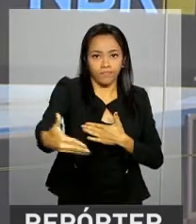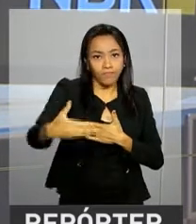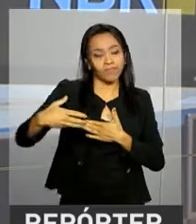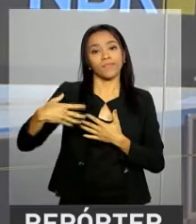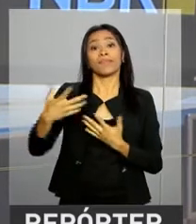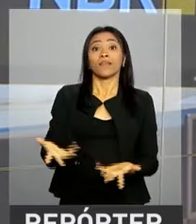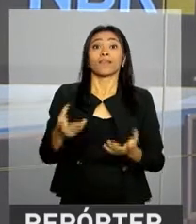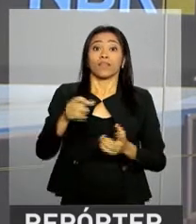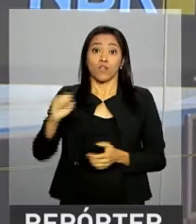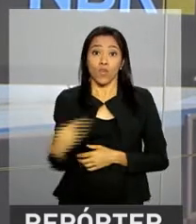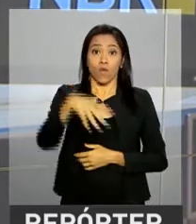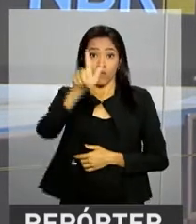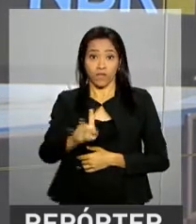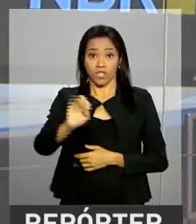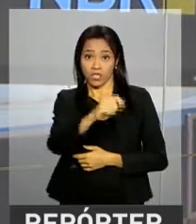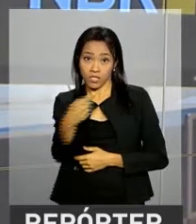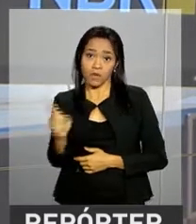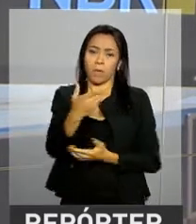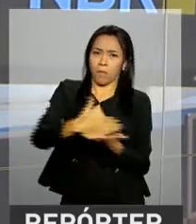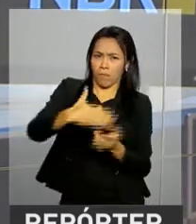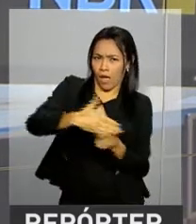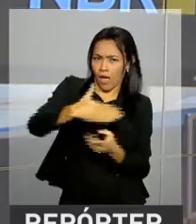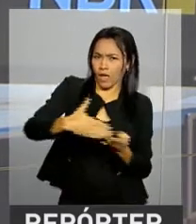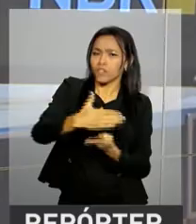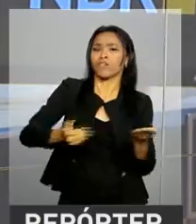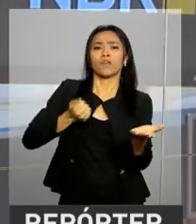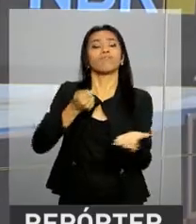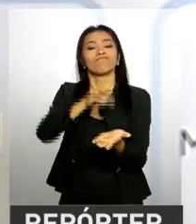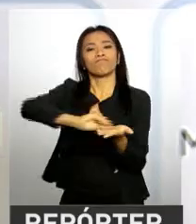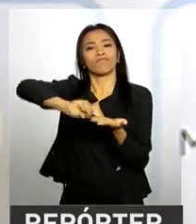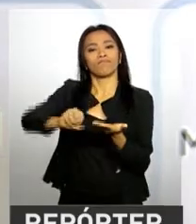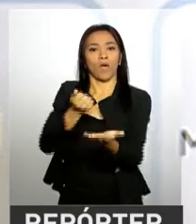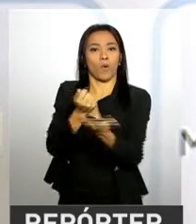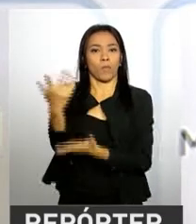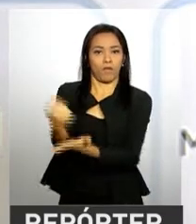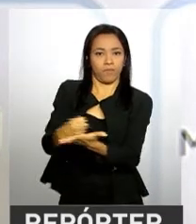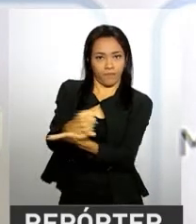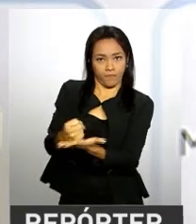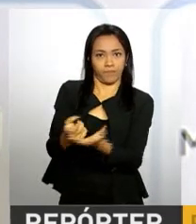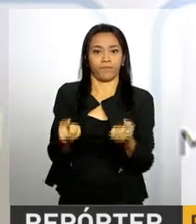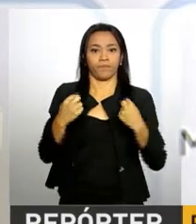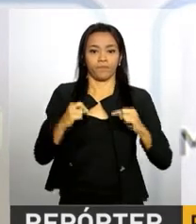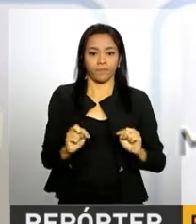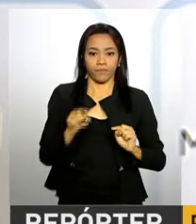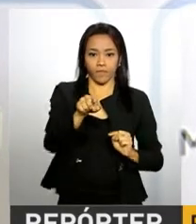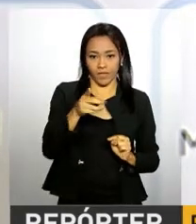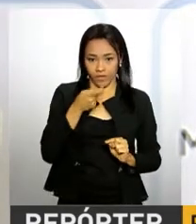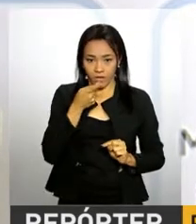parte da economia foi obtida com a compra de medicamentos mais baratos esses medicamentos